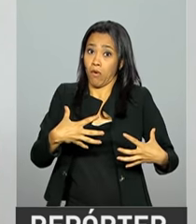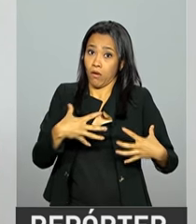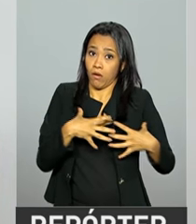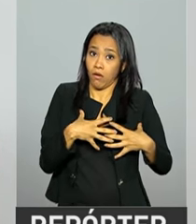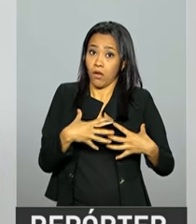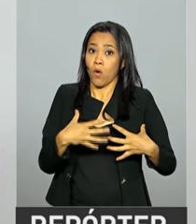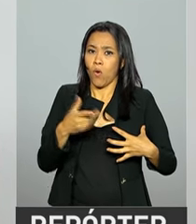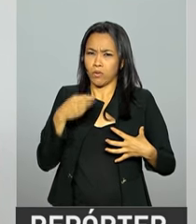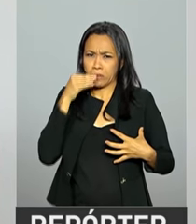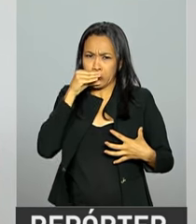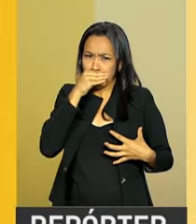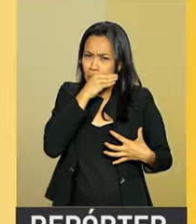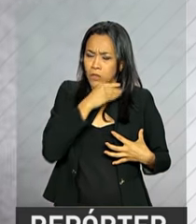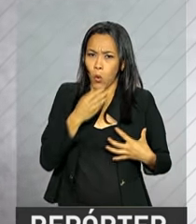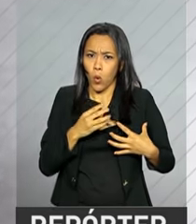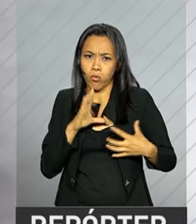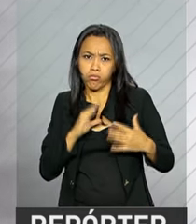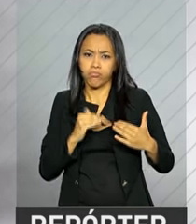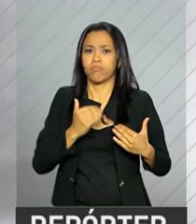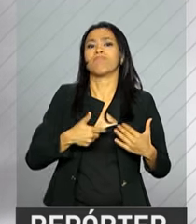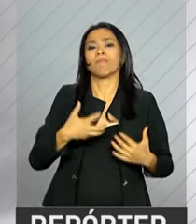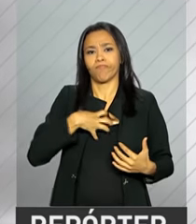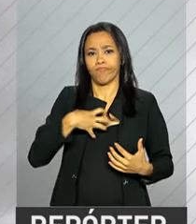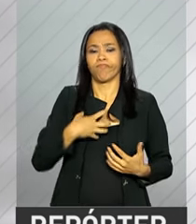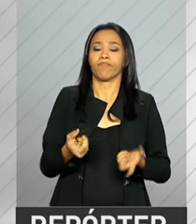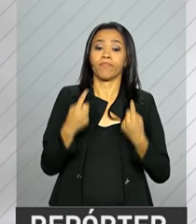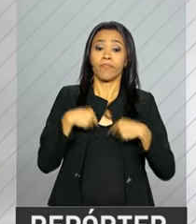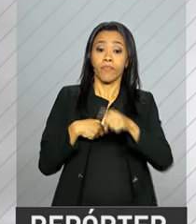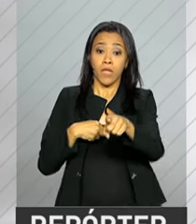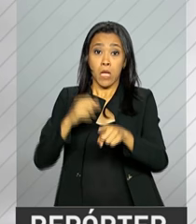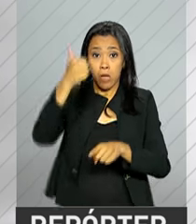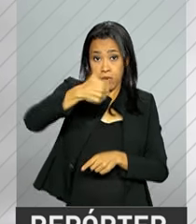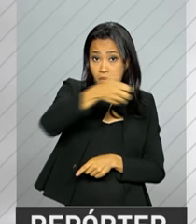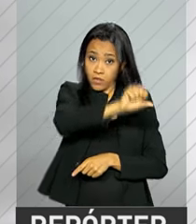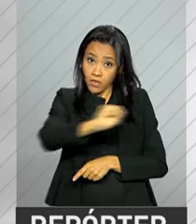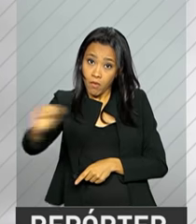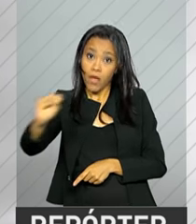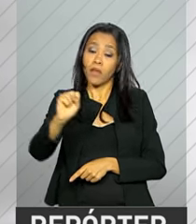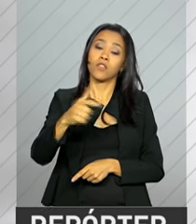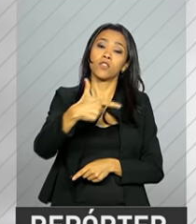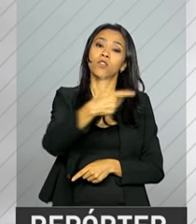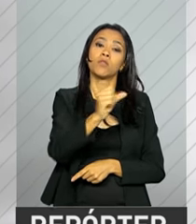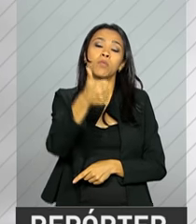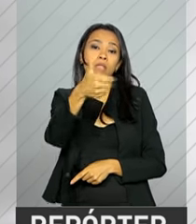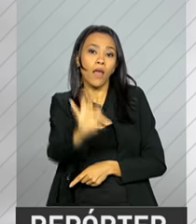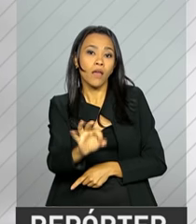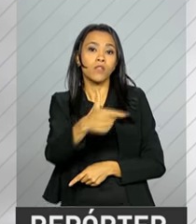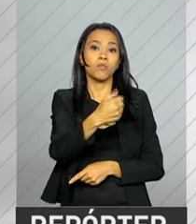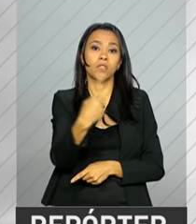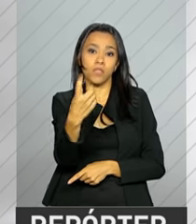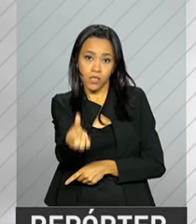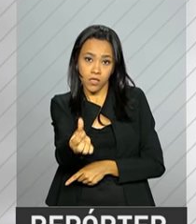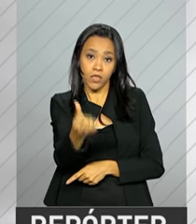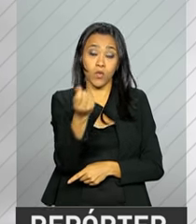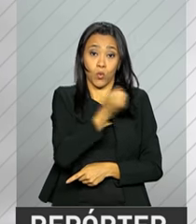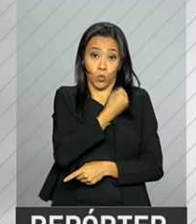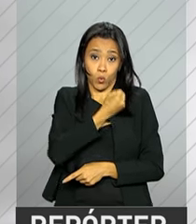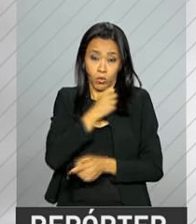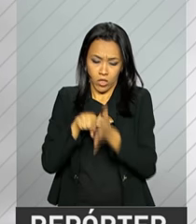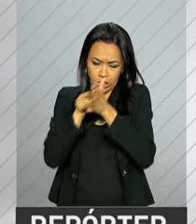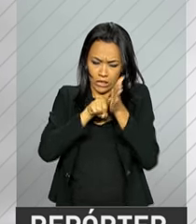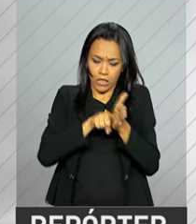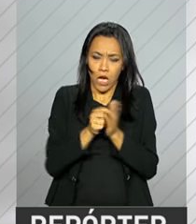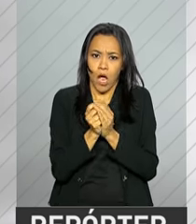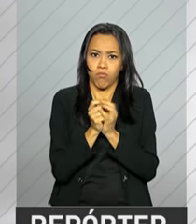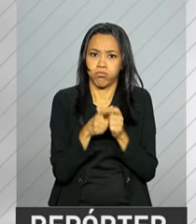na temperatura das mamas. Entre o primeiro semestre de 2010 e o mesmo período de 2016, o número de mamografias no